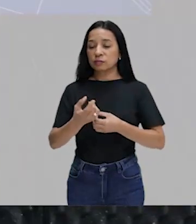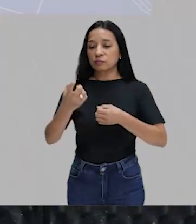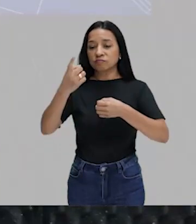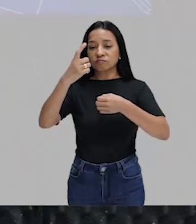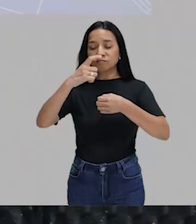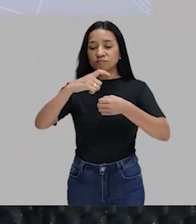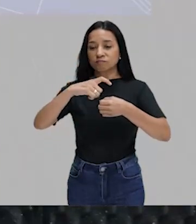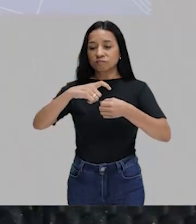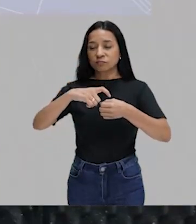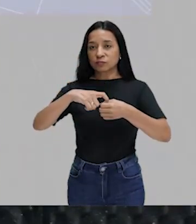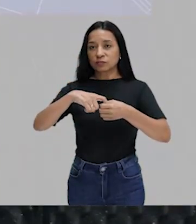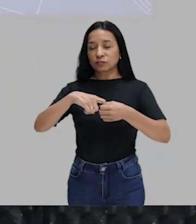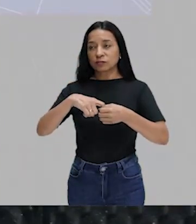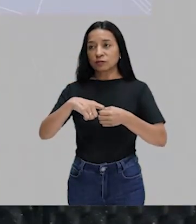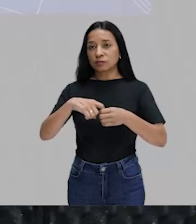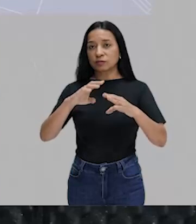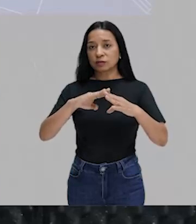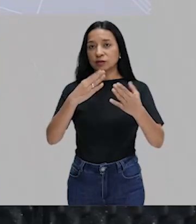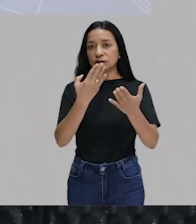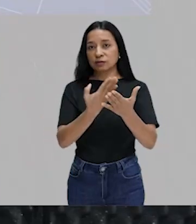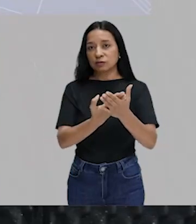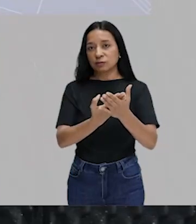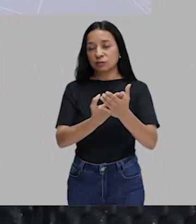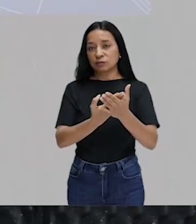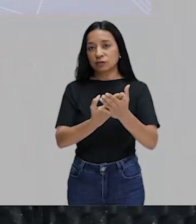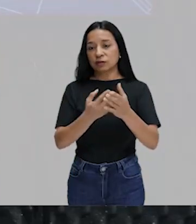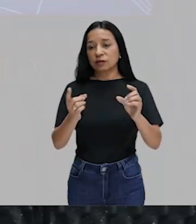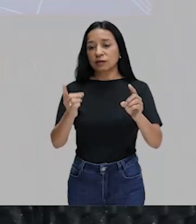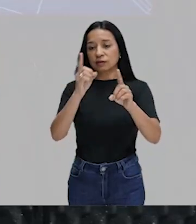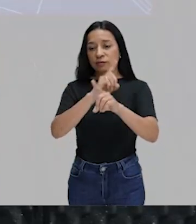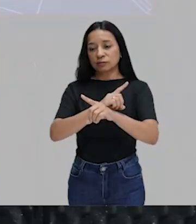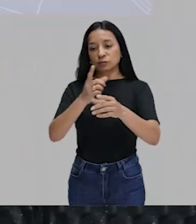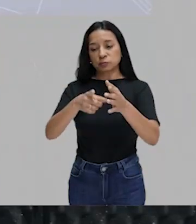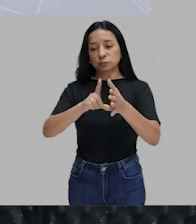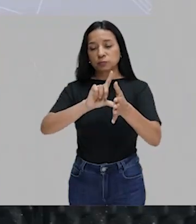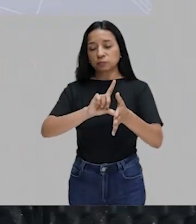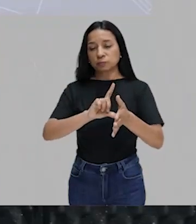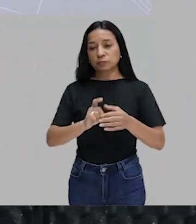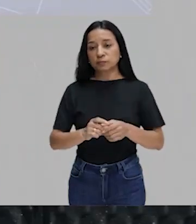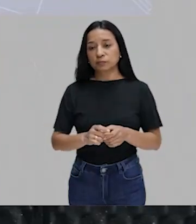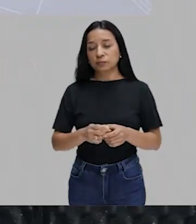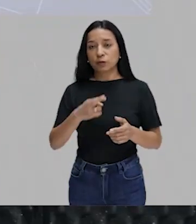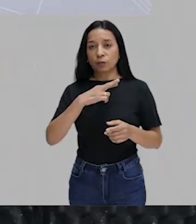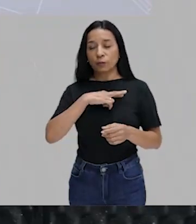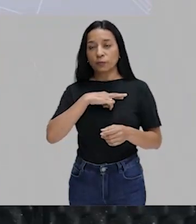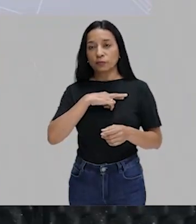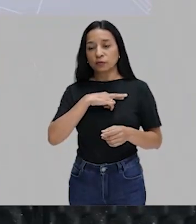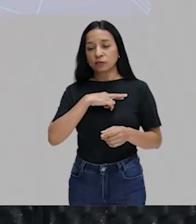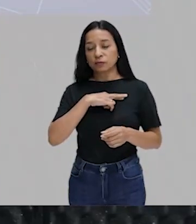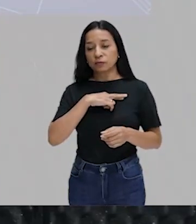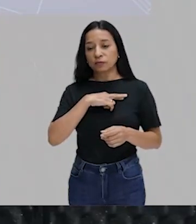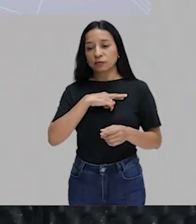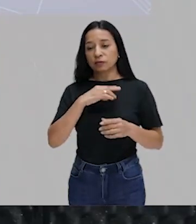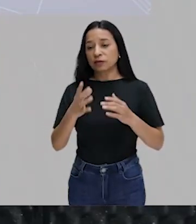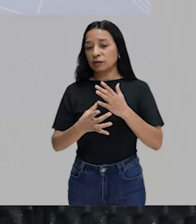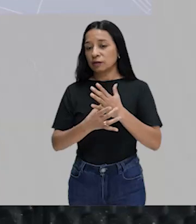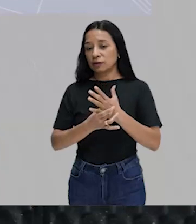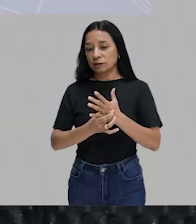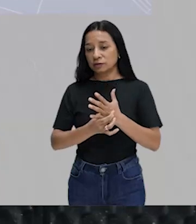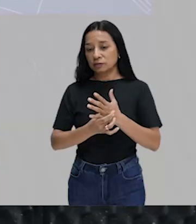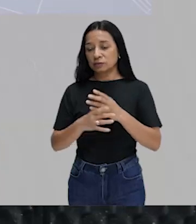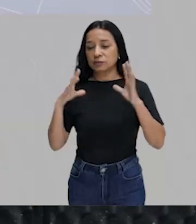escola que vai se opor à anterior. Então, romantismo, realismo,